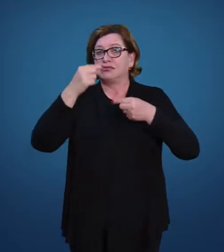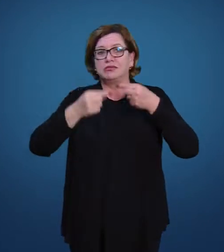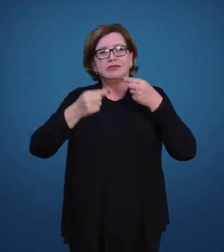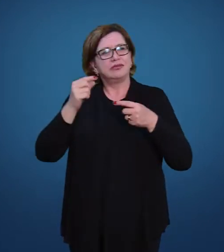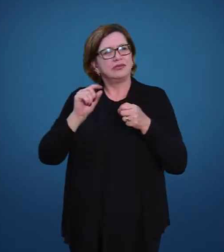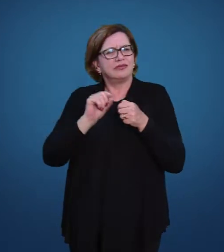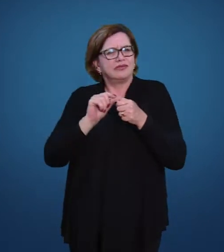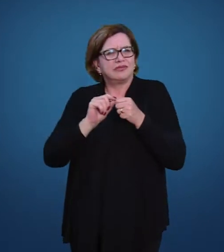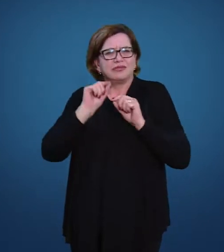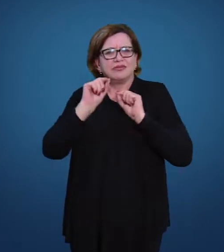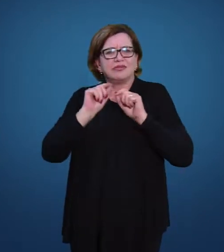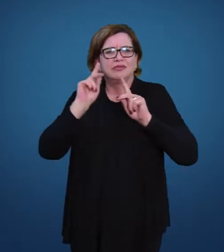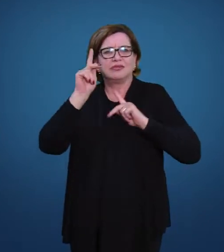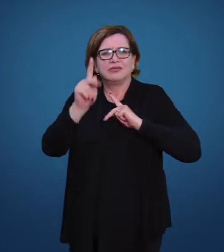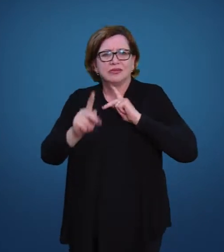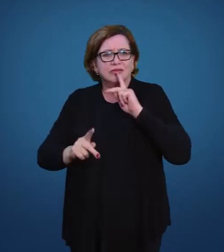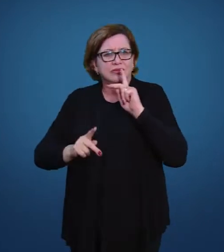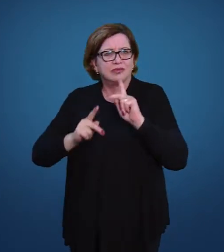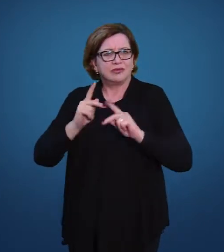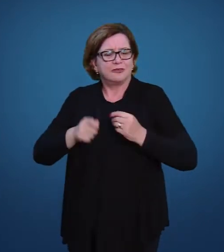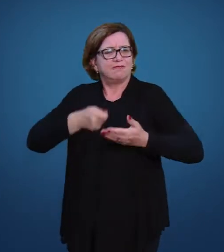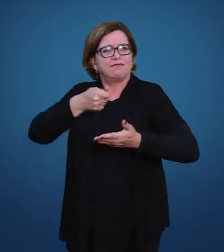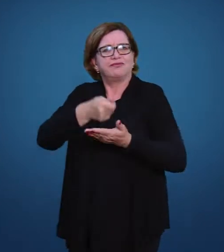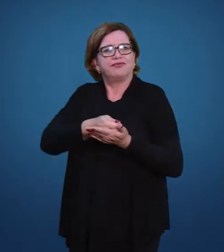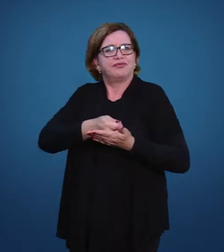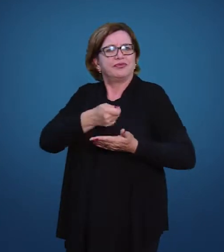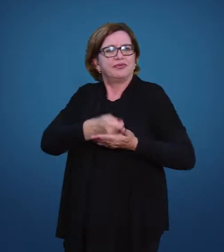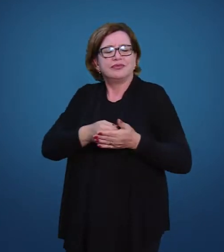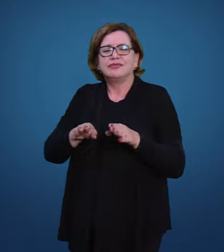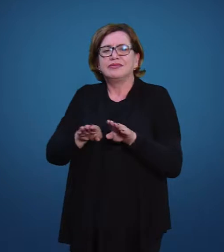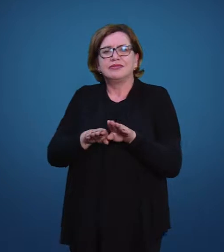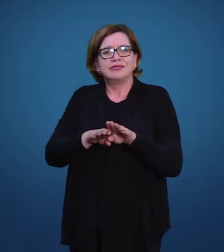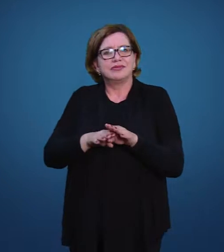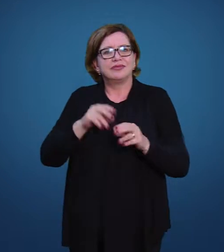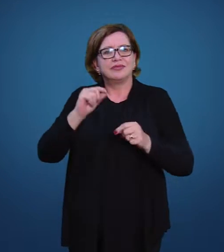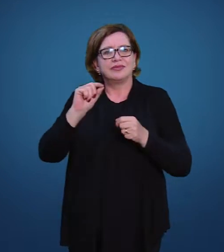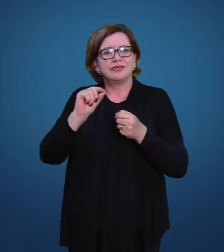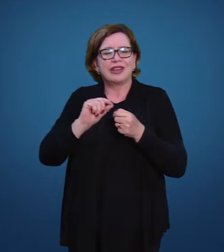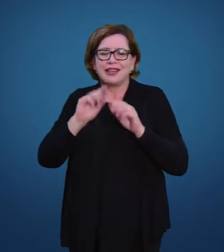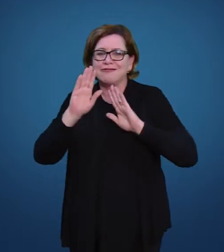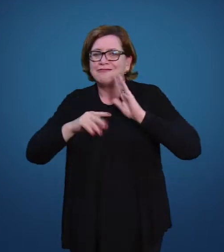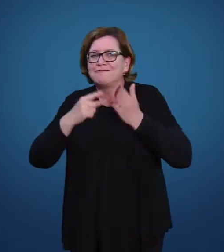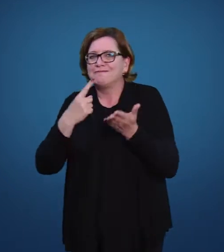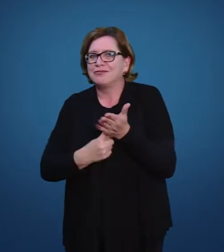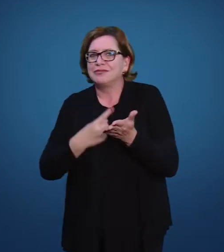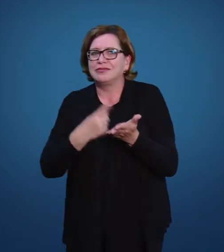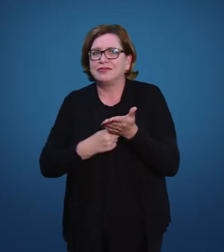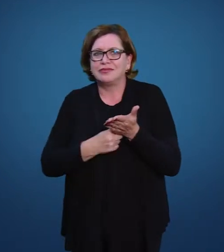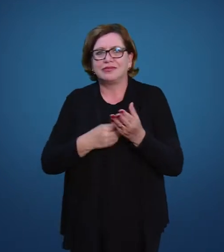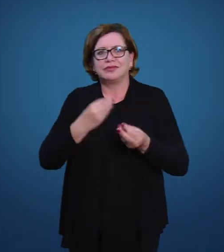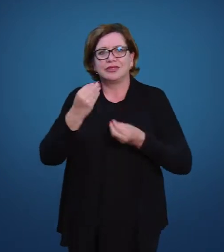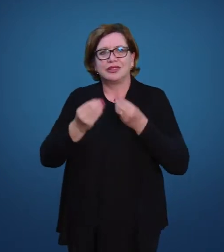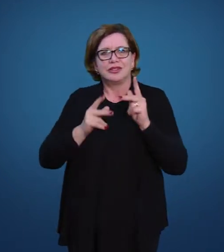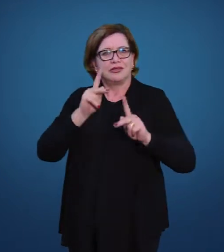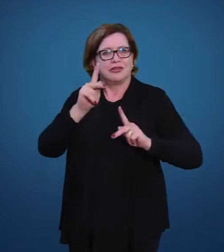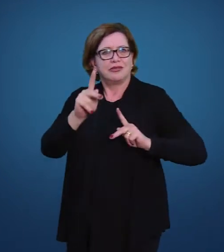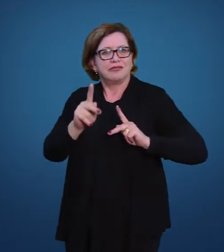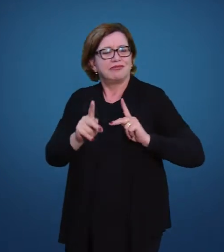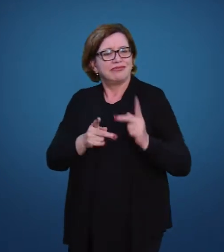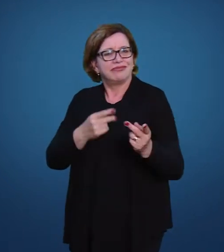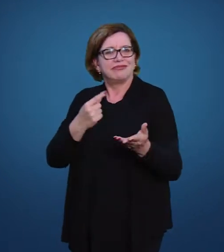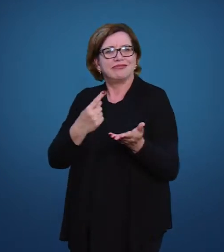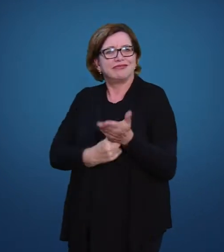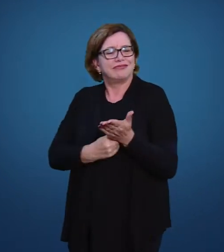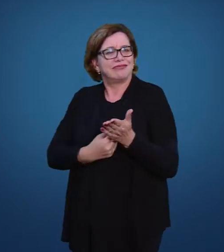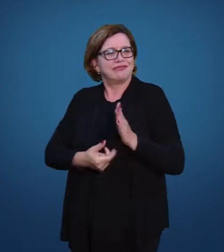que a população exige e espera, ou fazendo acordos que a população estabelece com eles